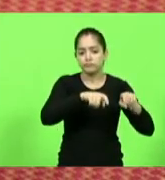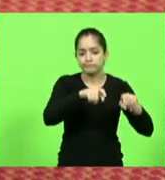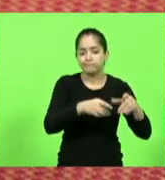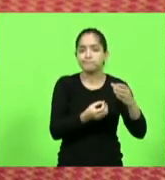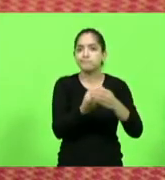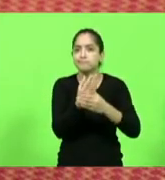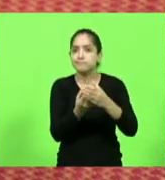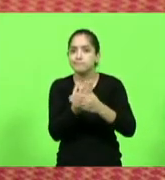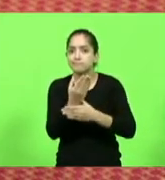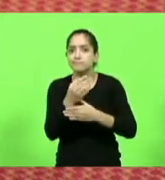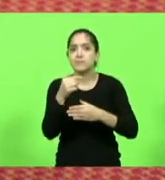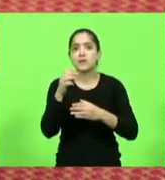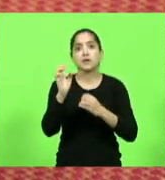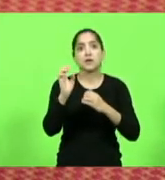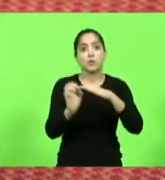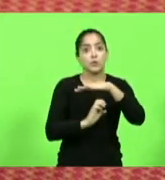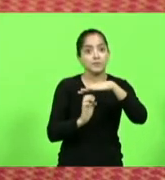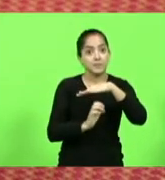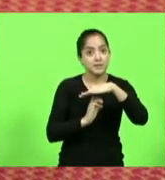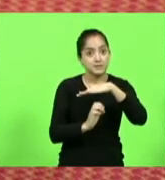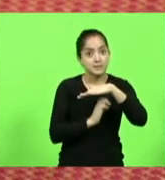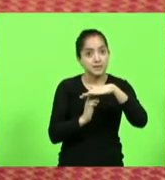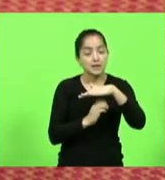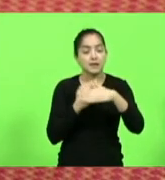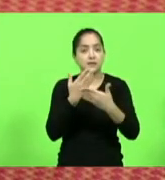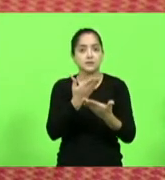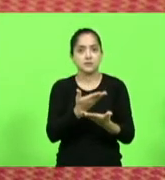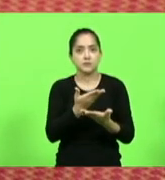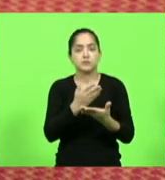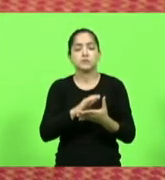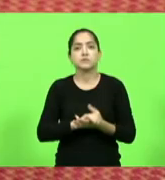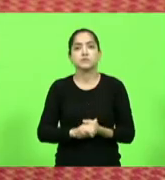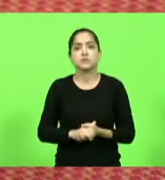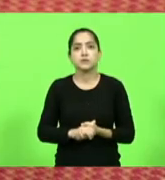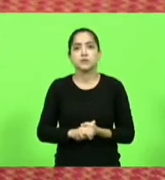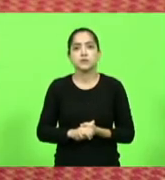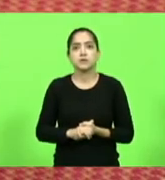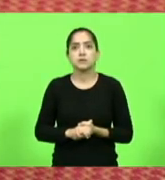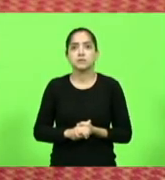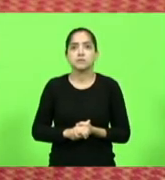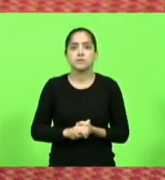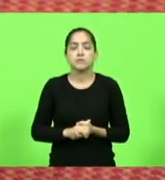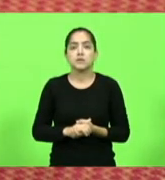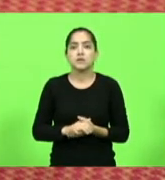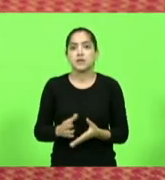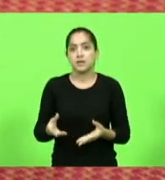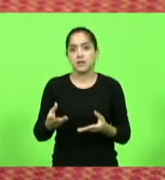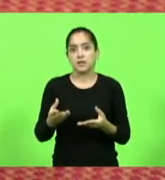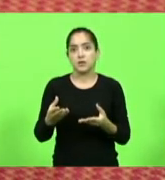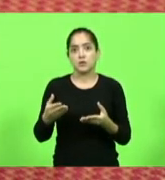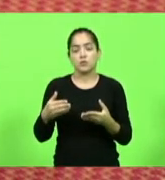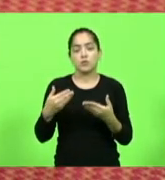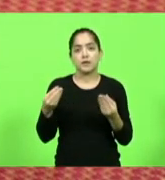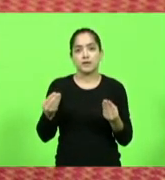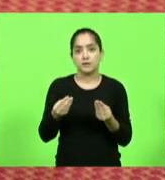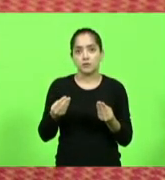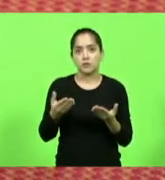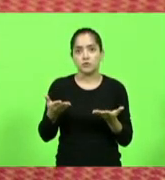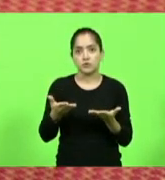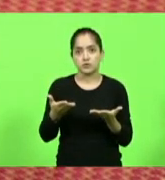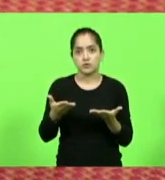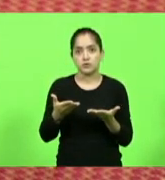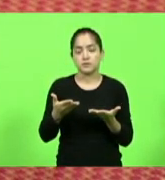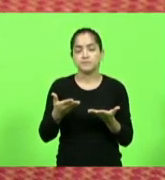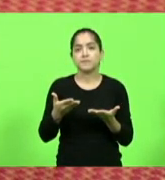o empresário, como disse o deputado Milton Alves. Eu recebi hoje da colega Tatiana, lá